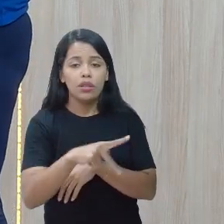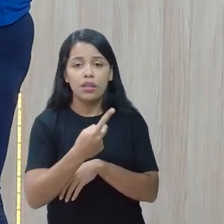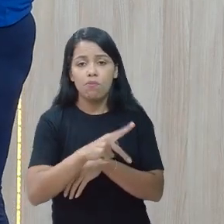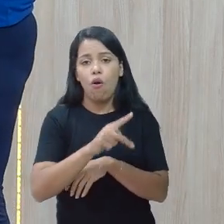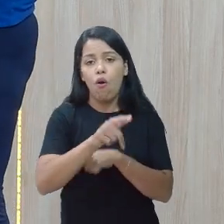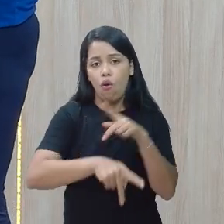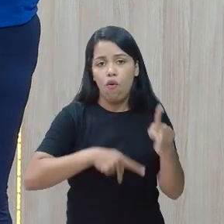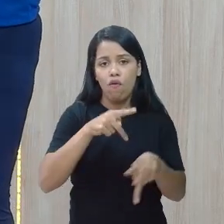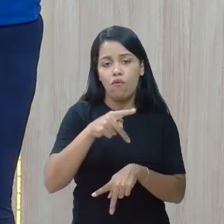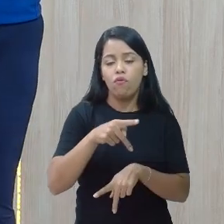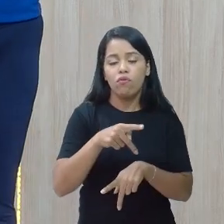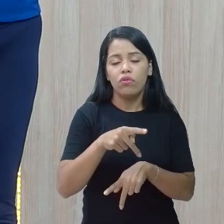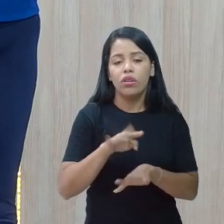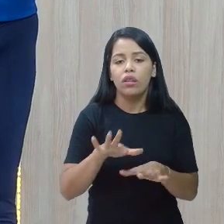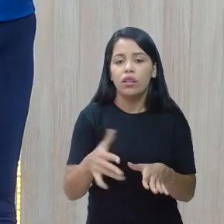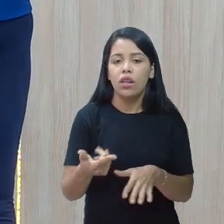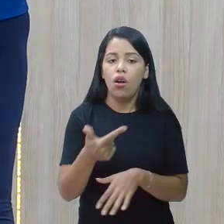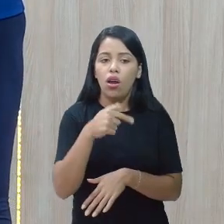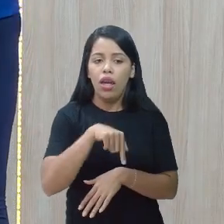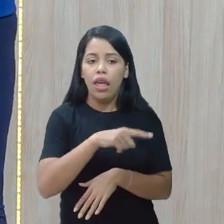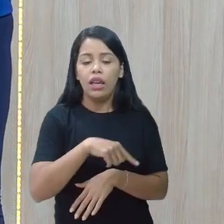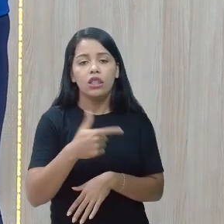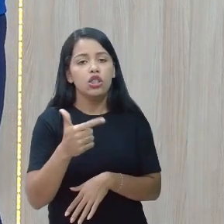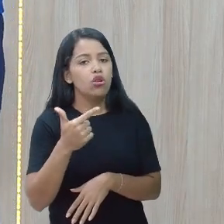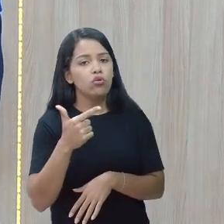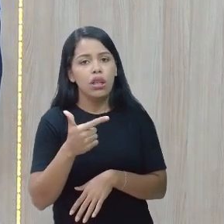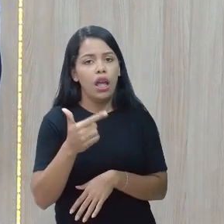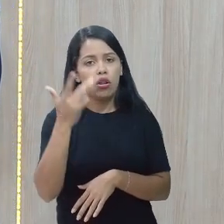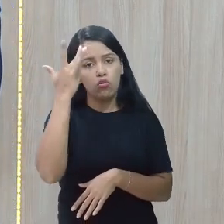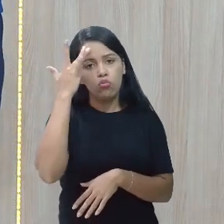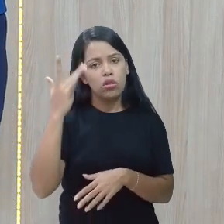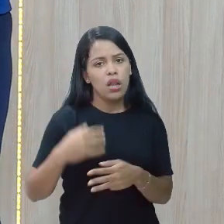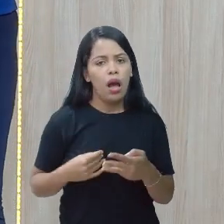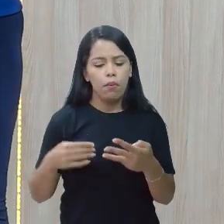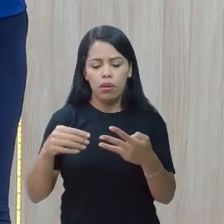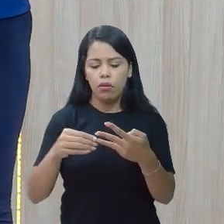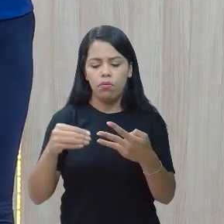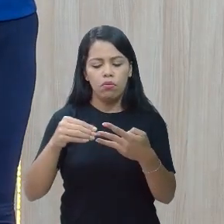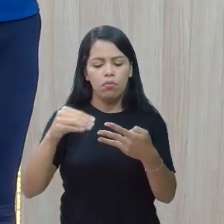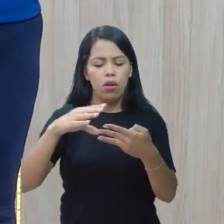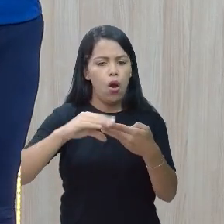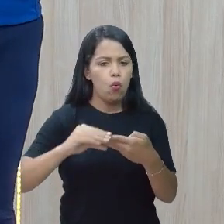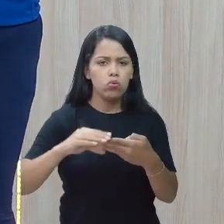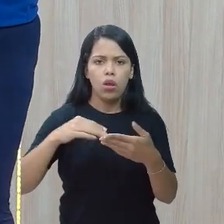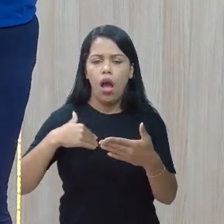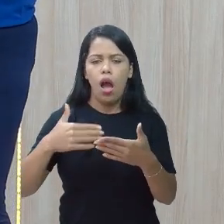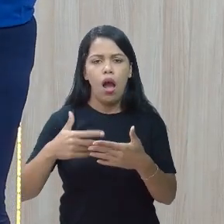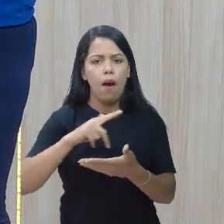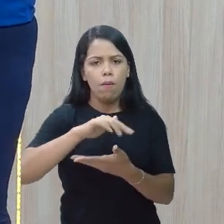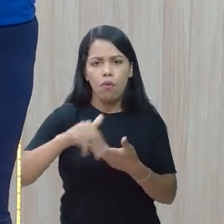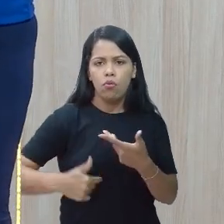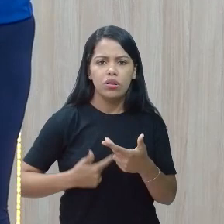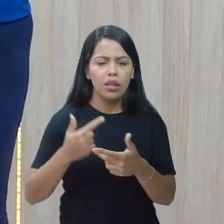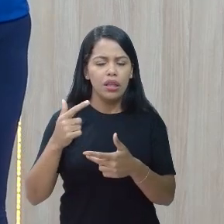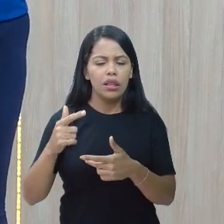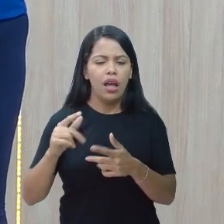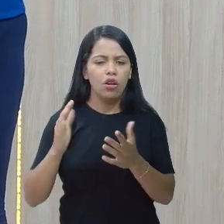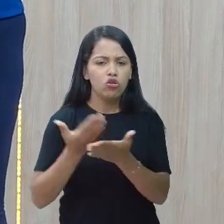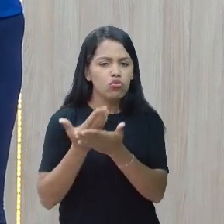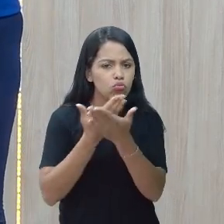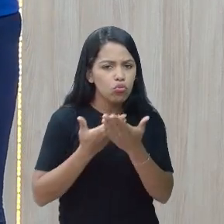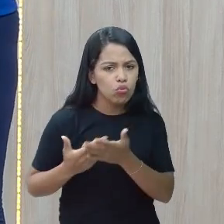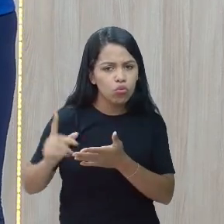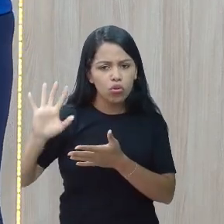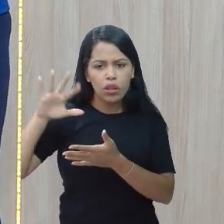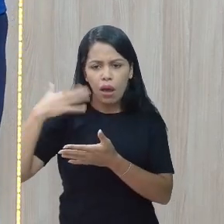Então, é uma música que eles não têm notação, eles não se utilizam de partituras, inclusive porque a estrutura